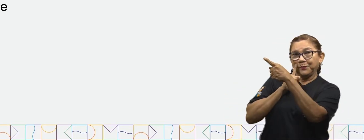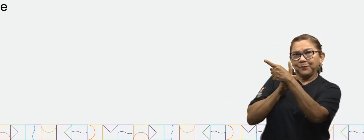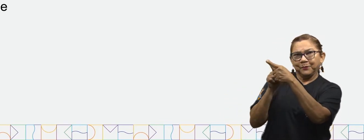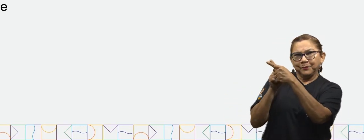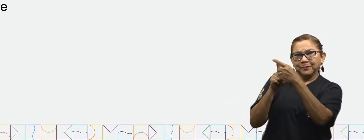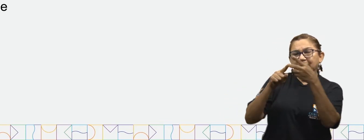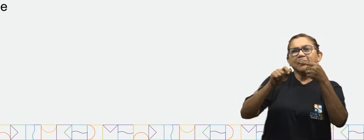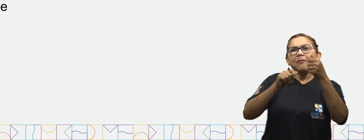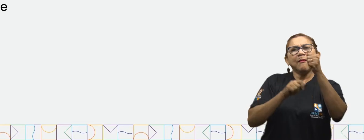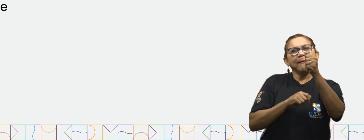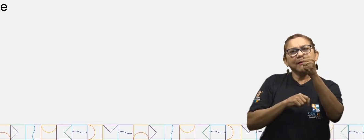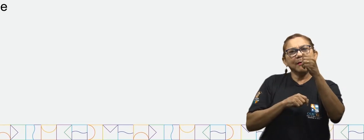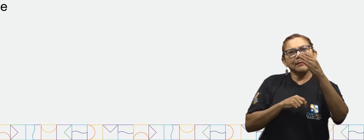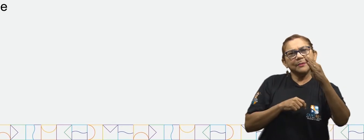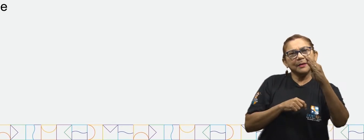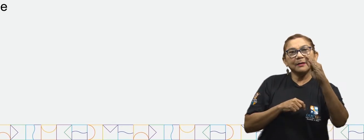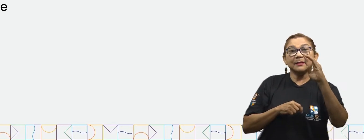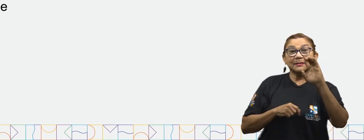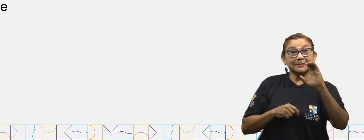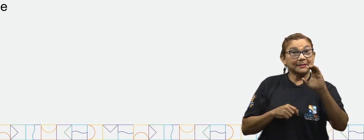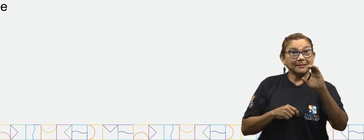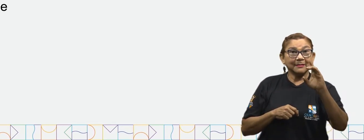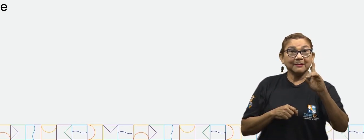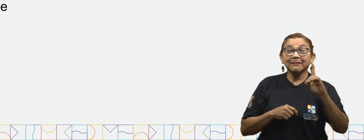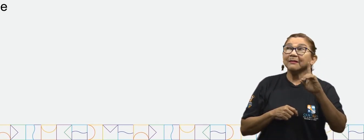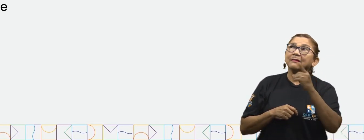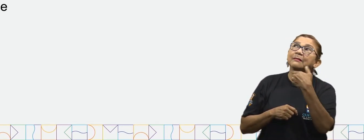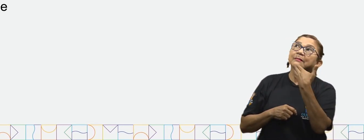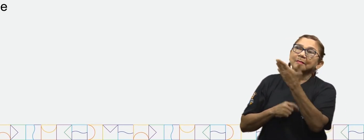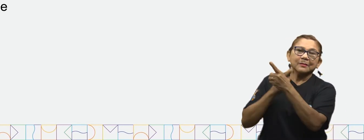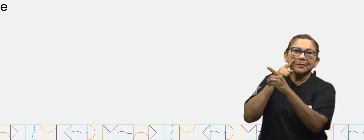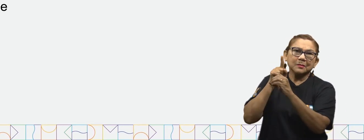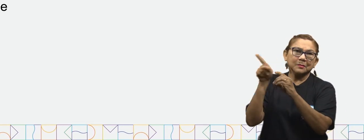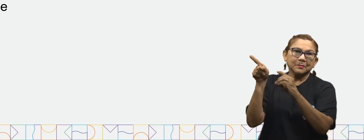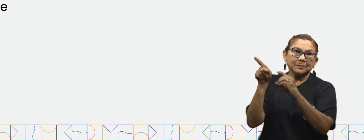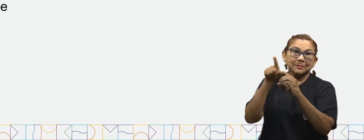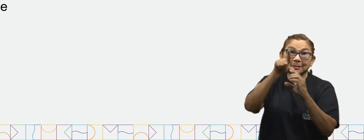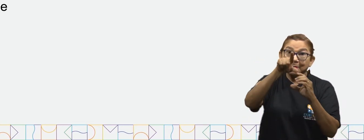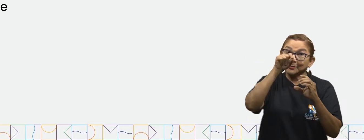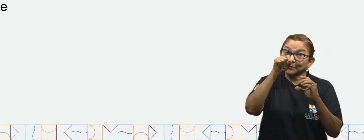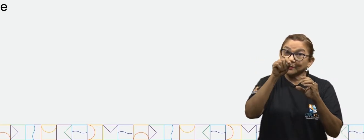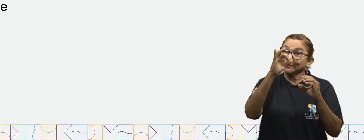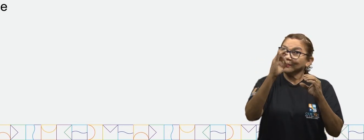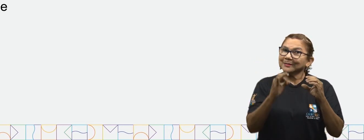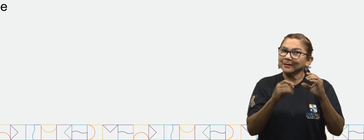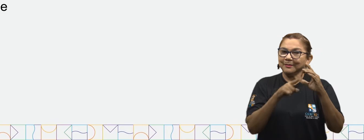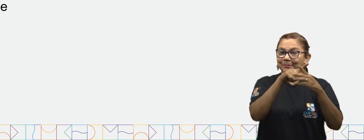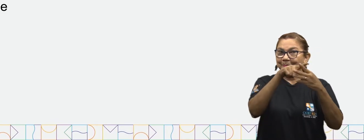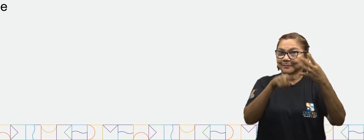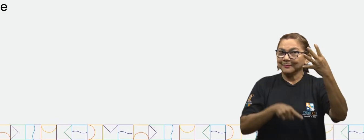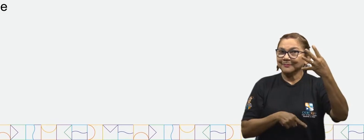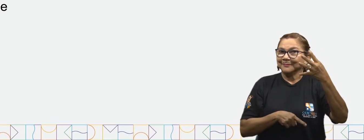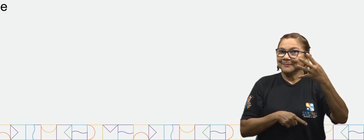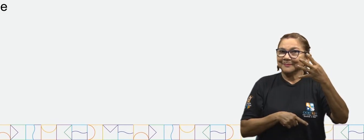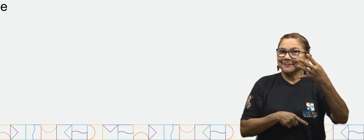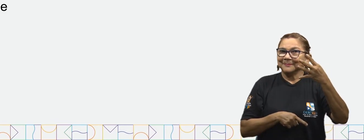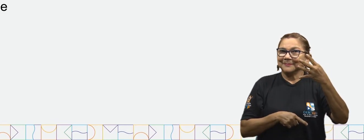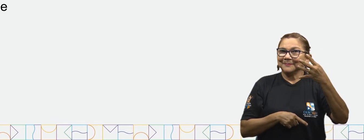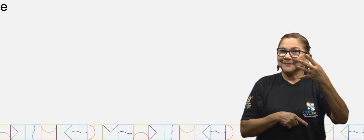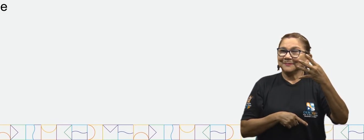complexo golgiense. Letra C, lisossomos. Letra D, ribossomos ou letra